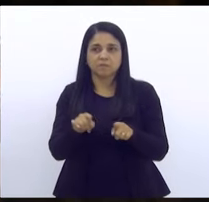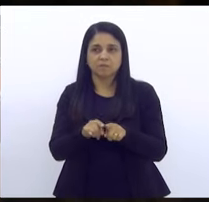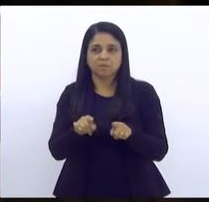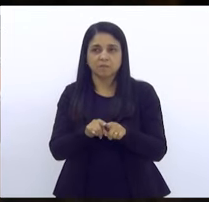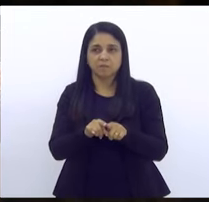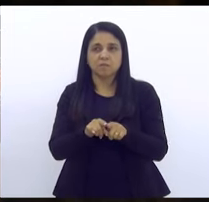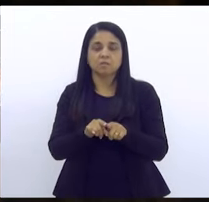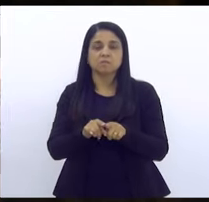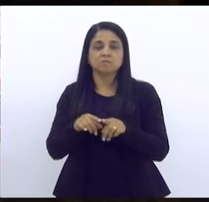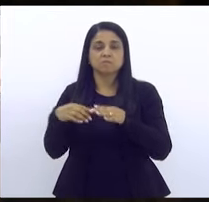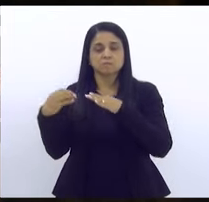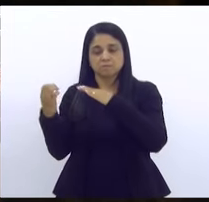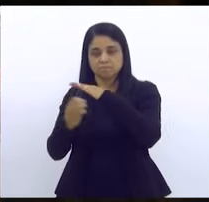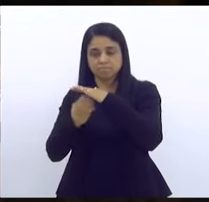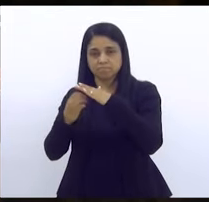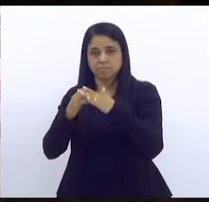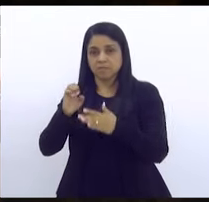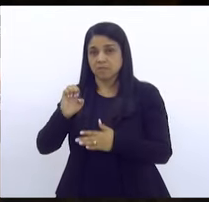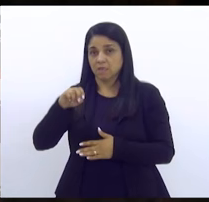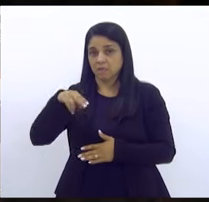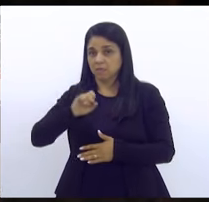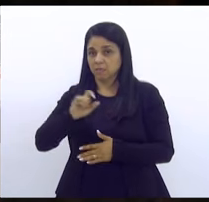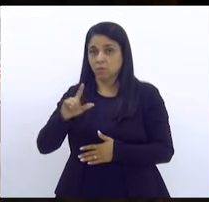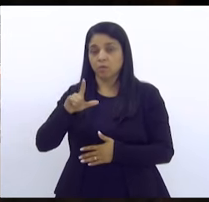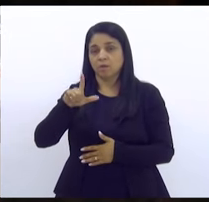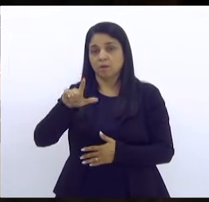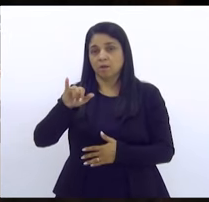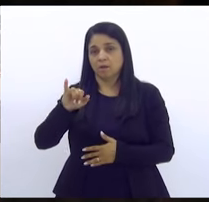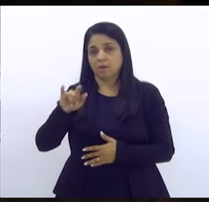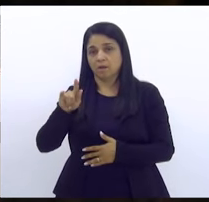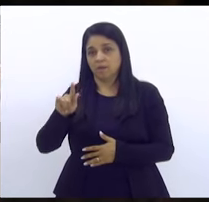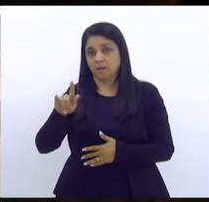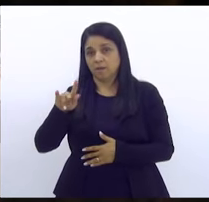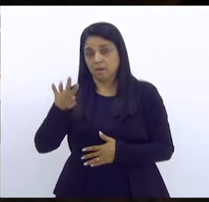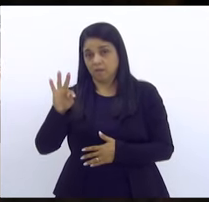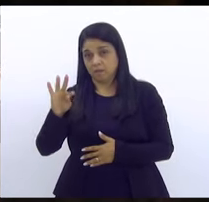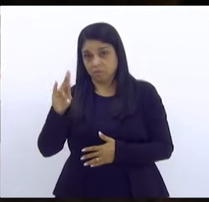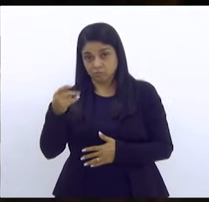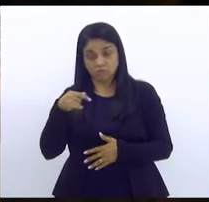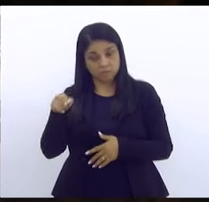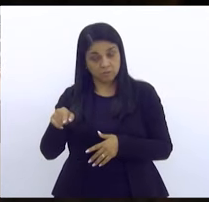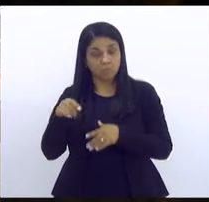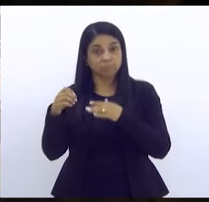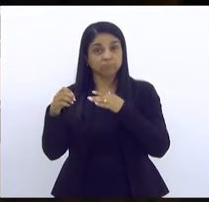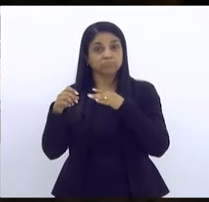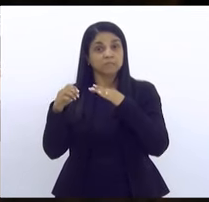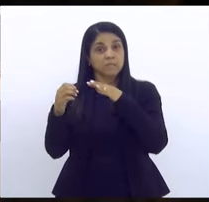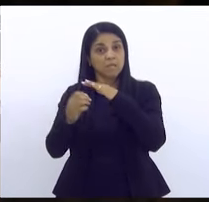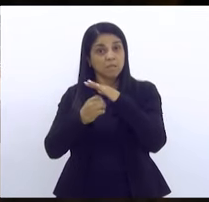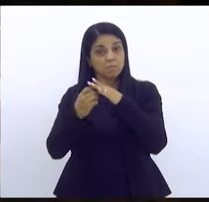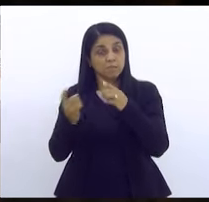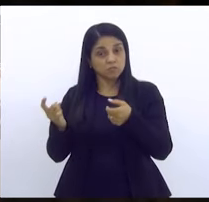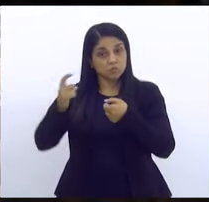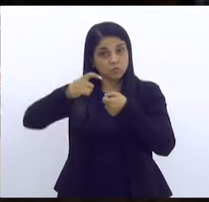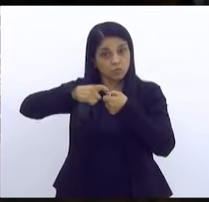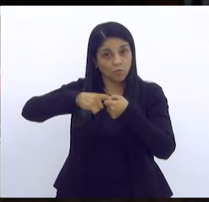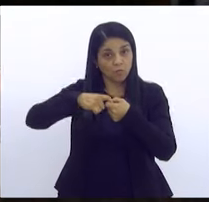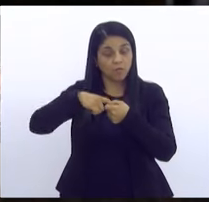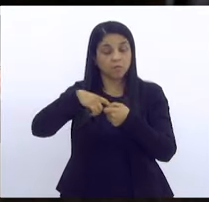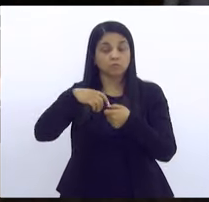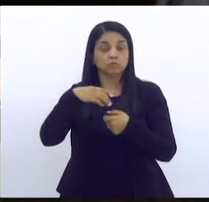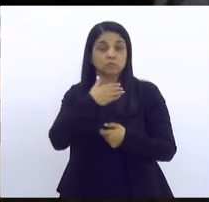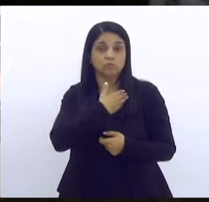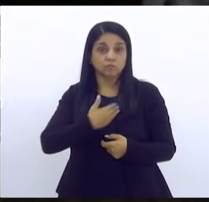essas operadoras Enel e Light, que são concessionárias públicas. A gente precisa lembrar sempre disso e que não